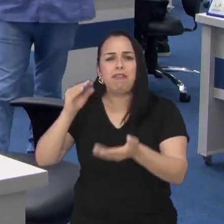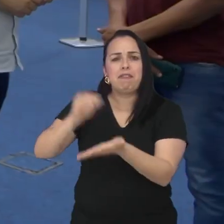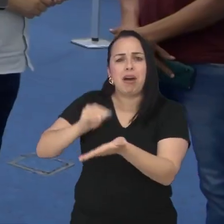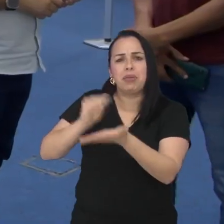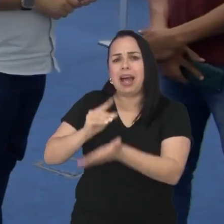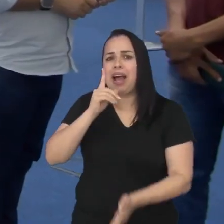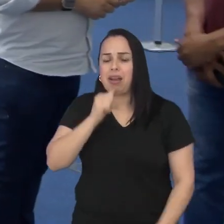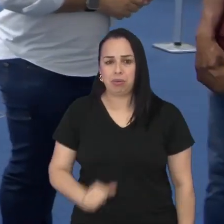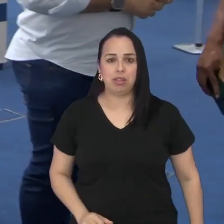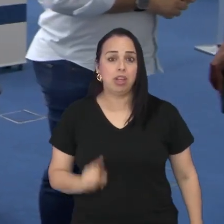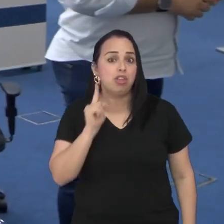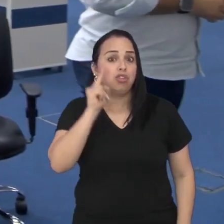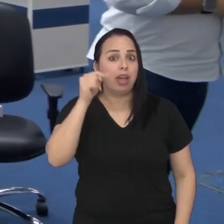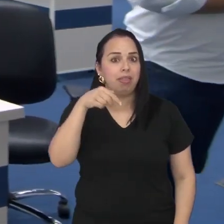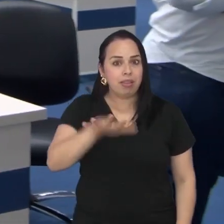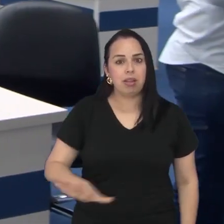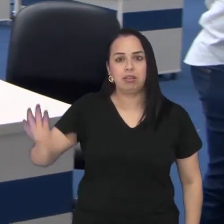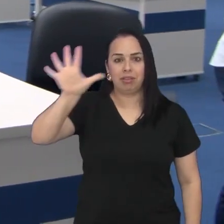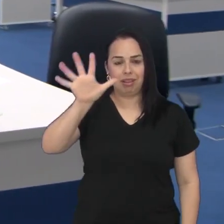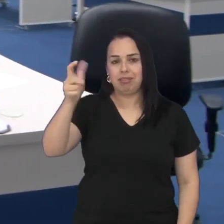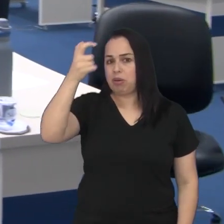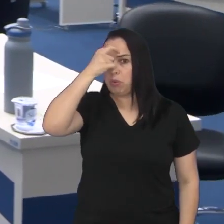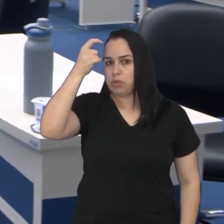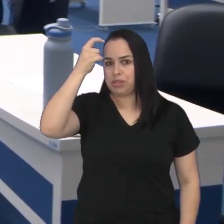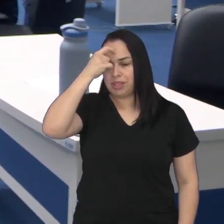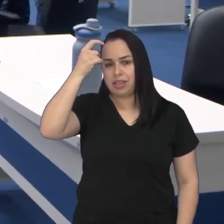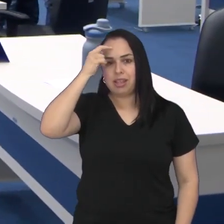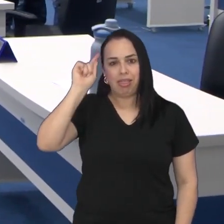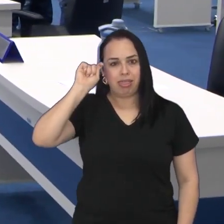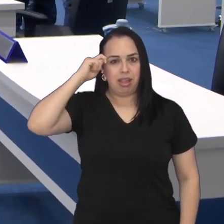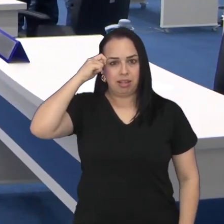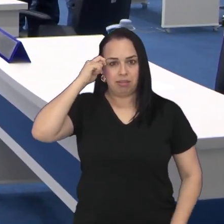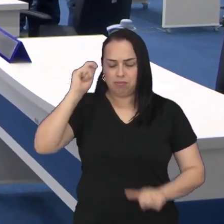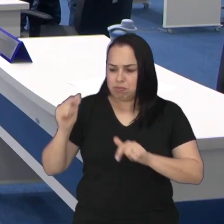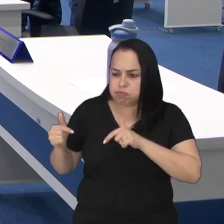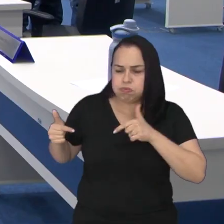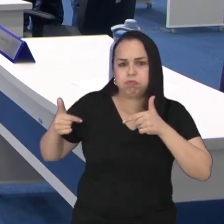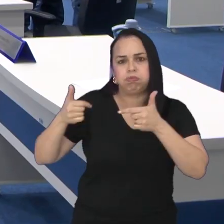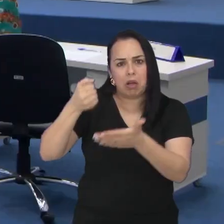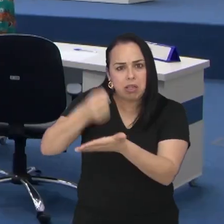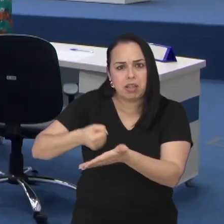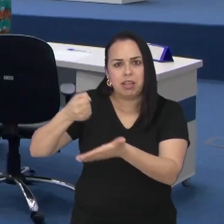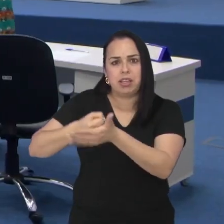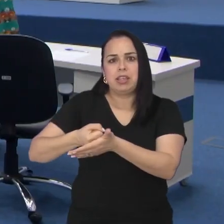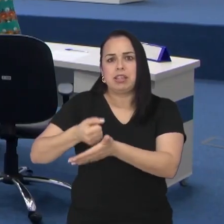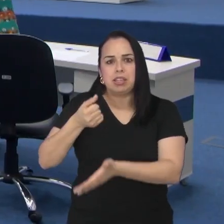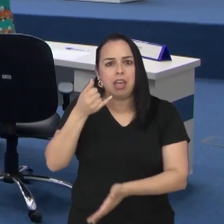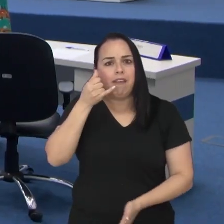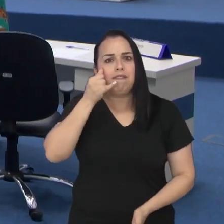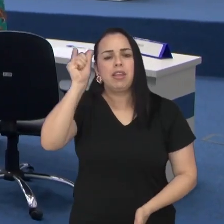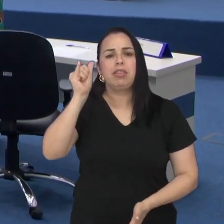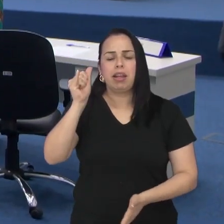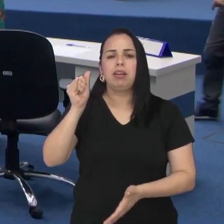água, Dia Nacional da Consciência Negra, campanha global de 21 dias de ativismo pelo